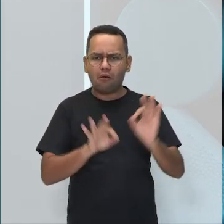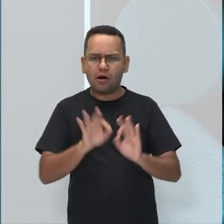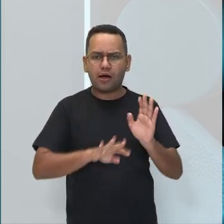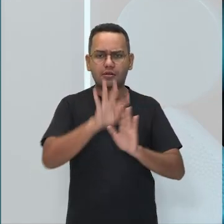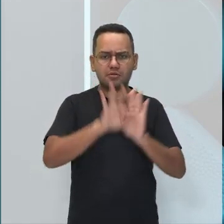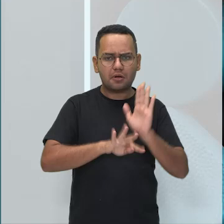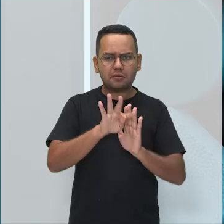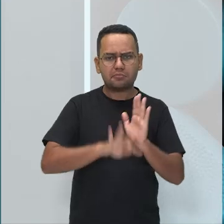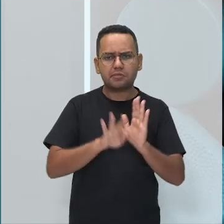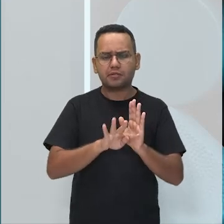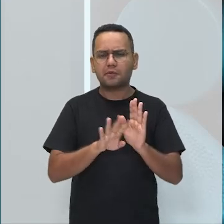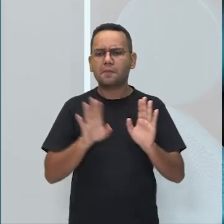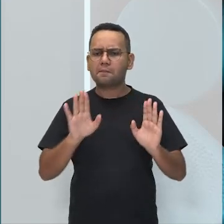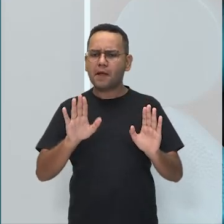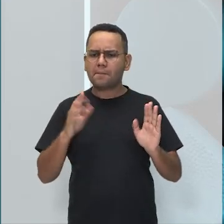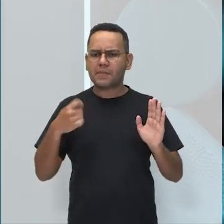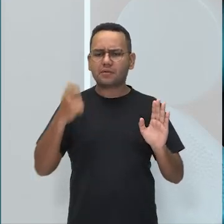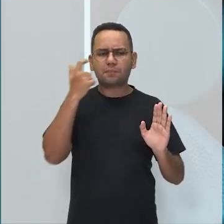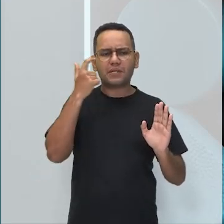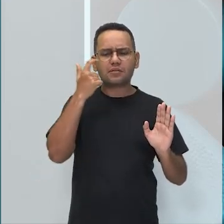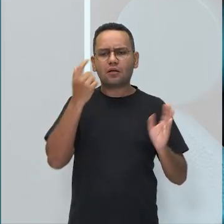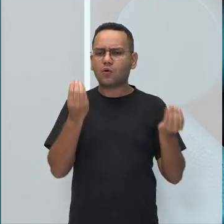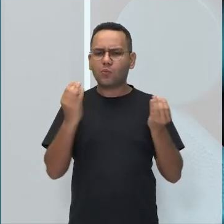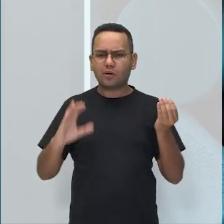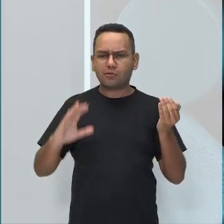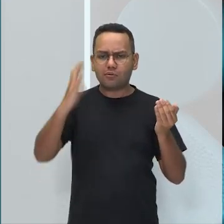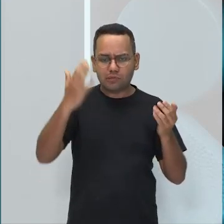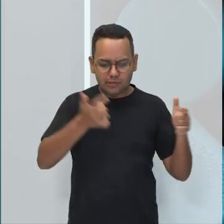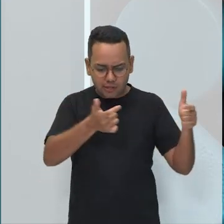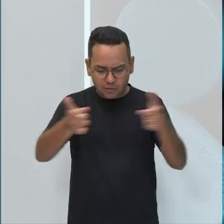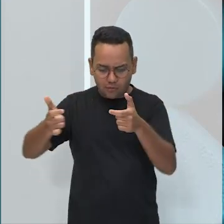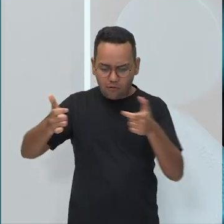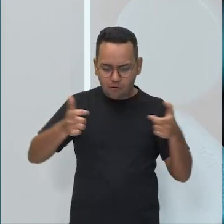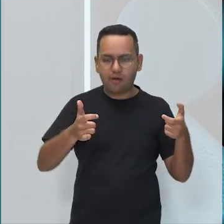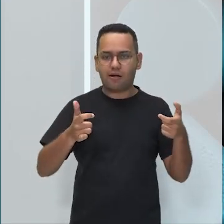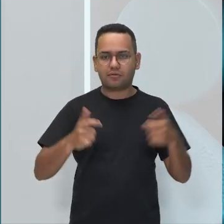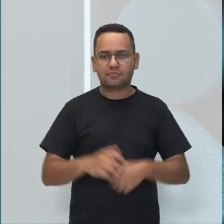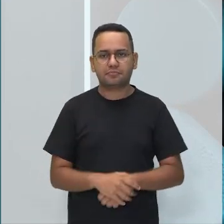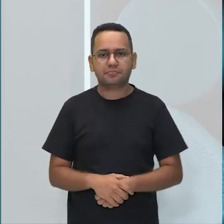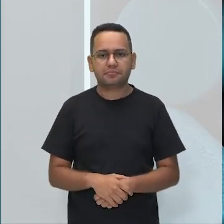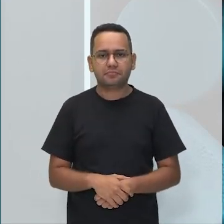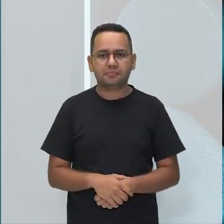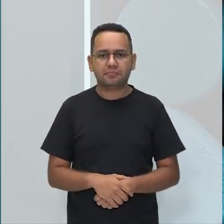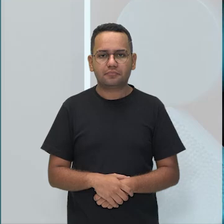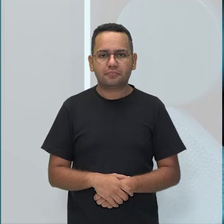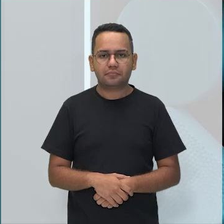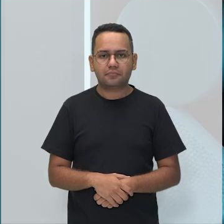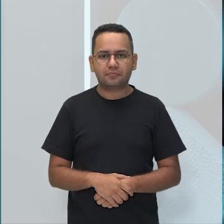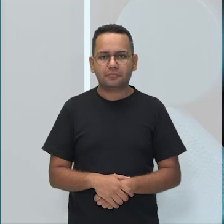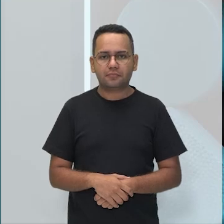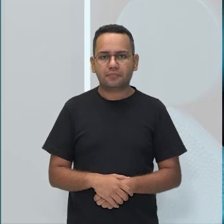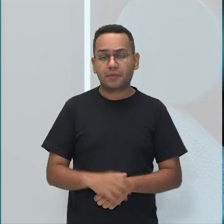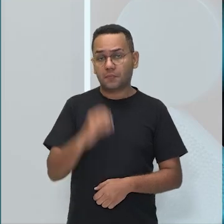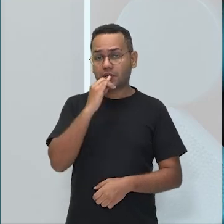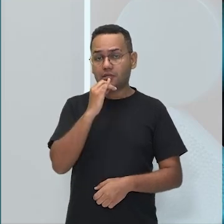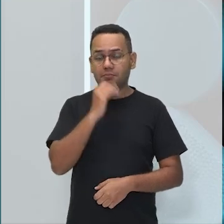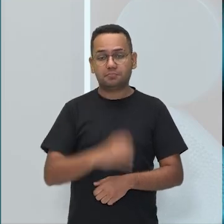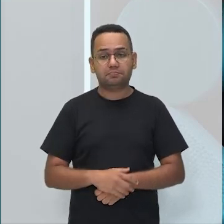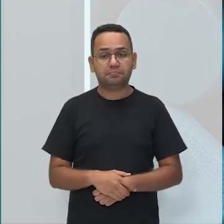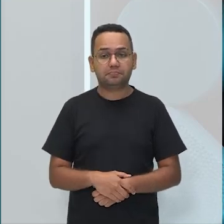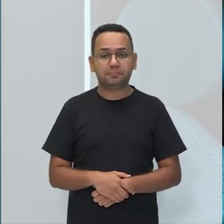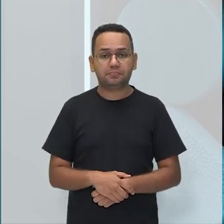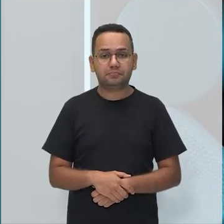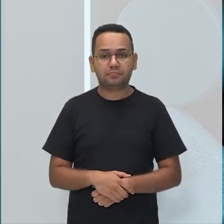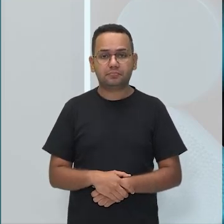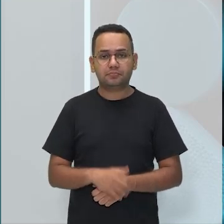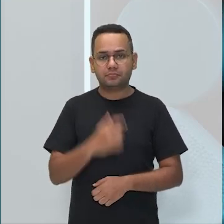ter acontecendo no mundo? Nós vamos ter exatamente ali um mundo em que as pessoas estão vivendo ali